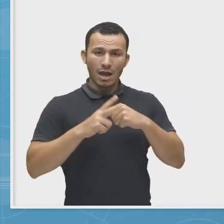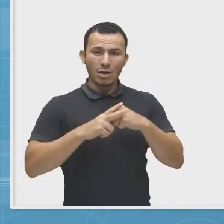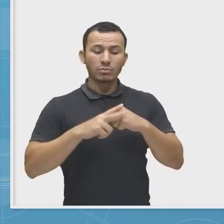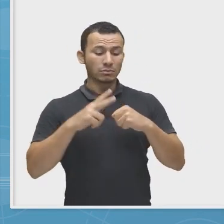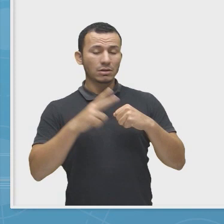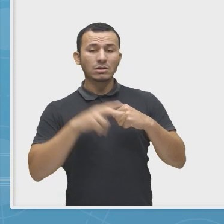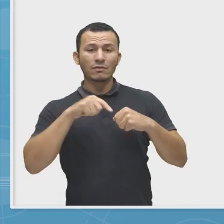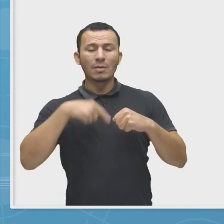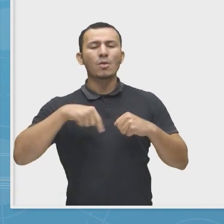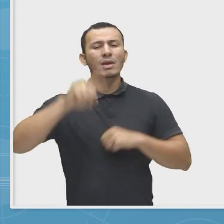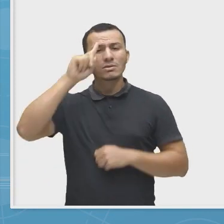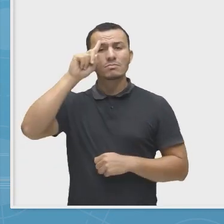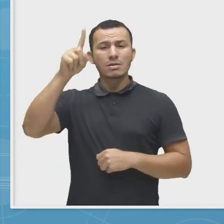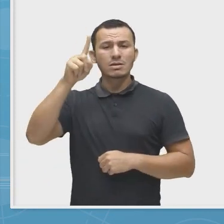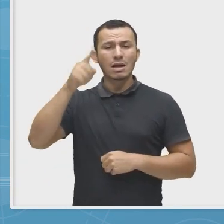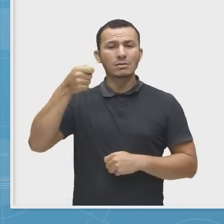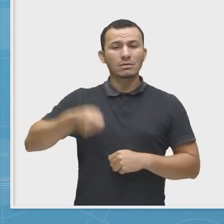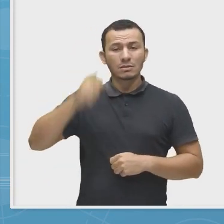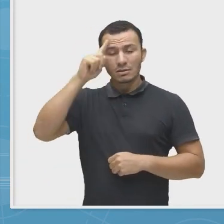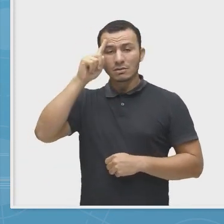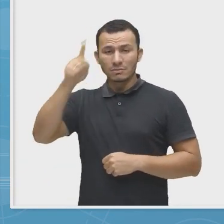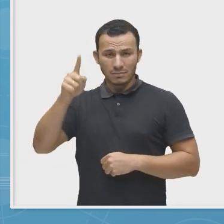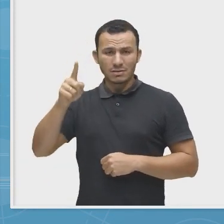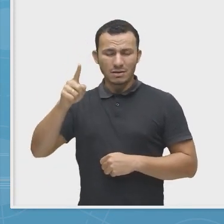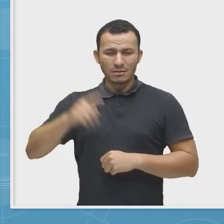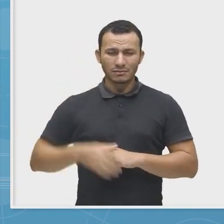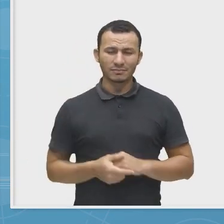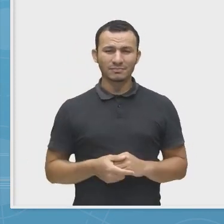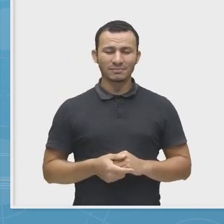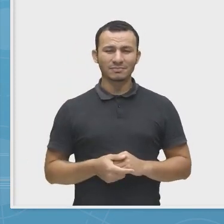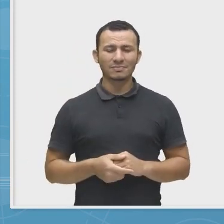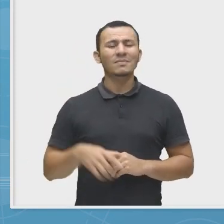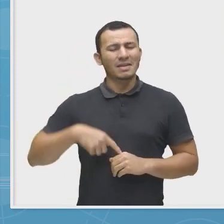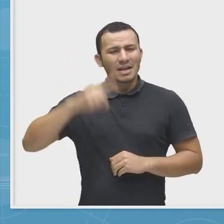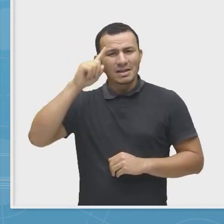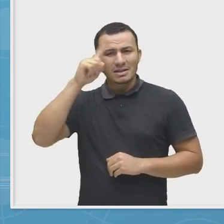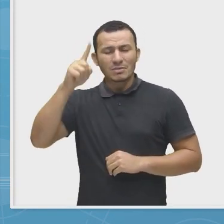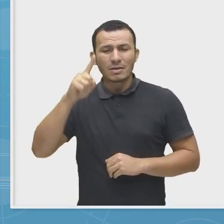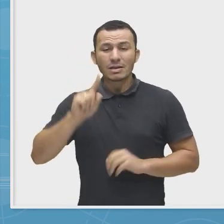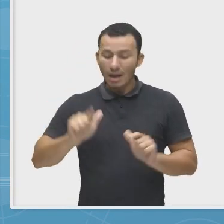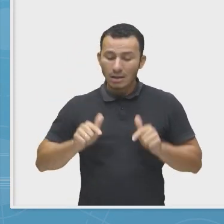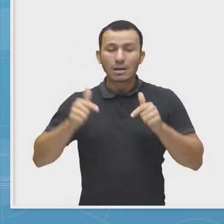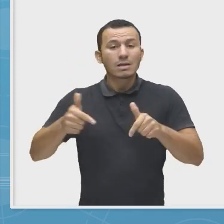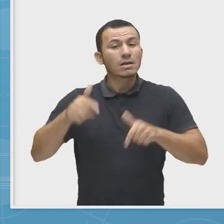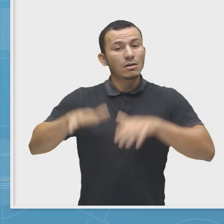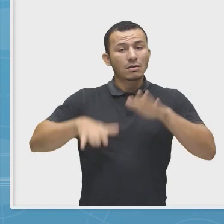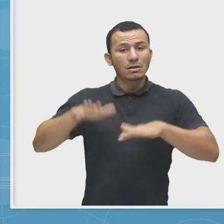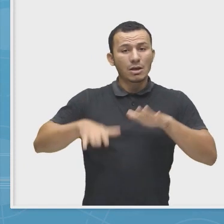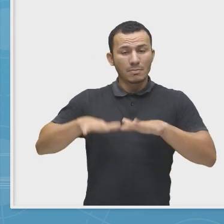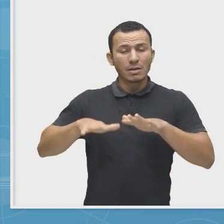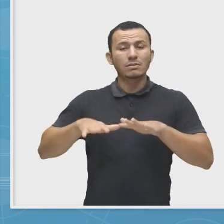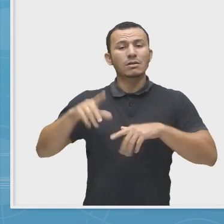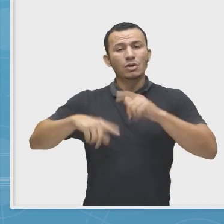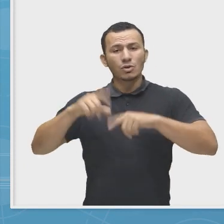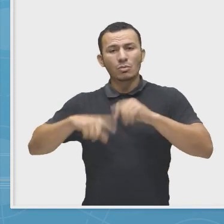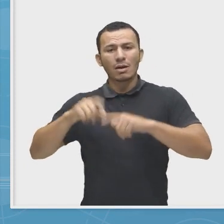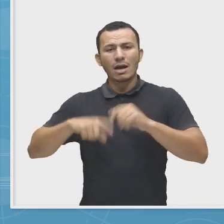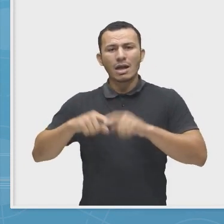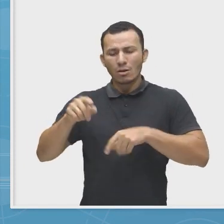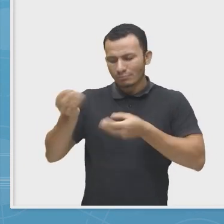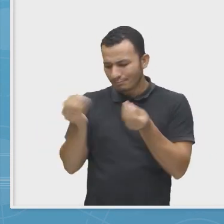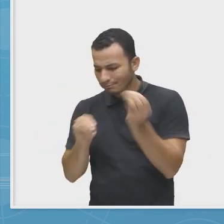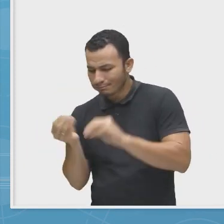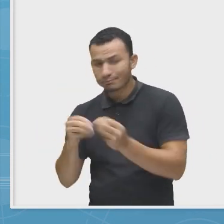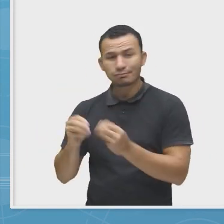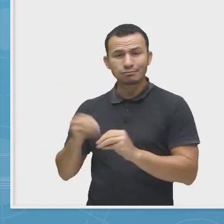estar dando um comando, né? A ordenação sequencial das ações e indicação dos materiais necessários para cumprir uma